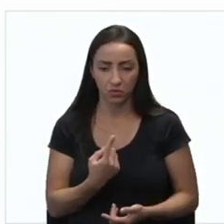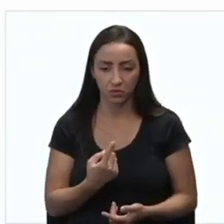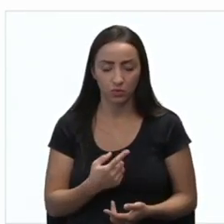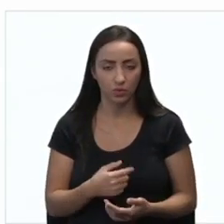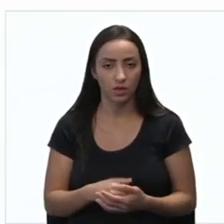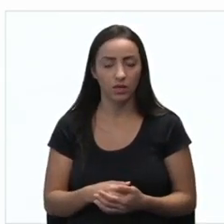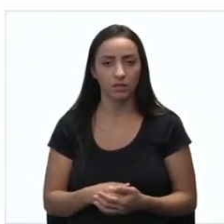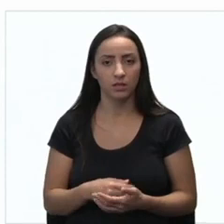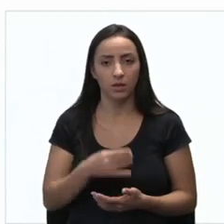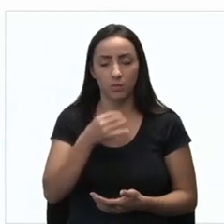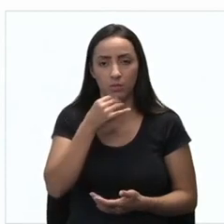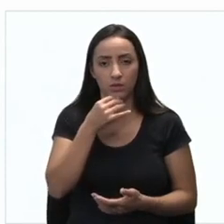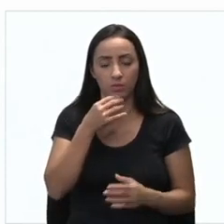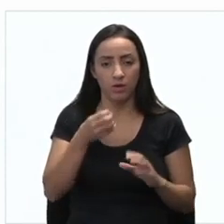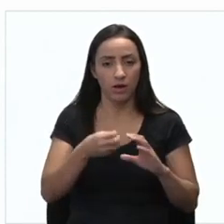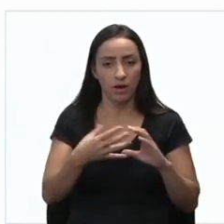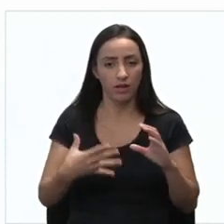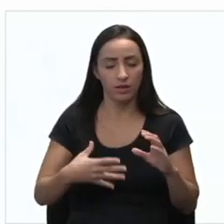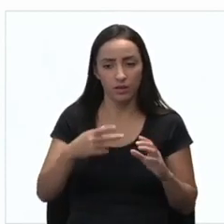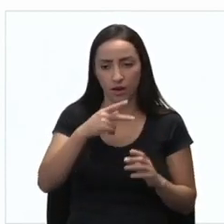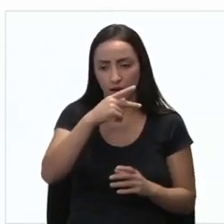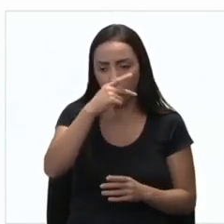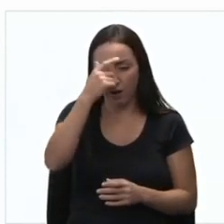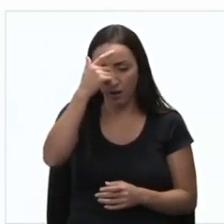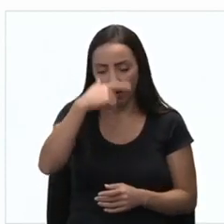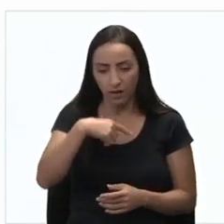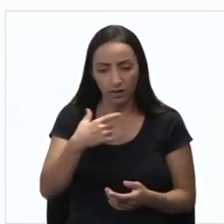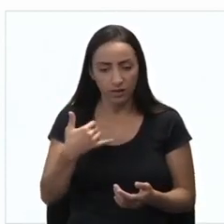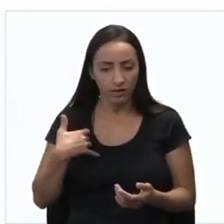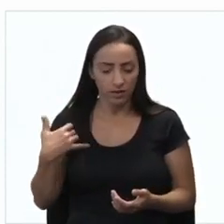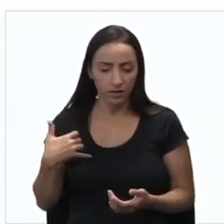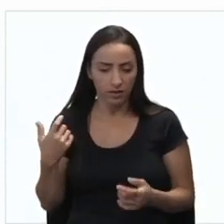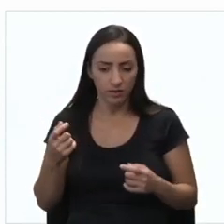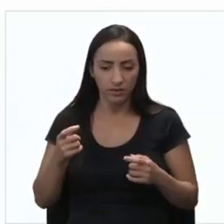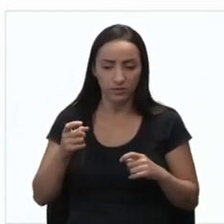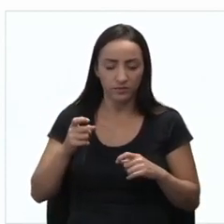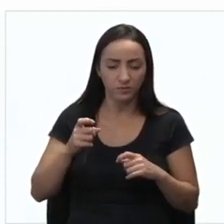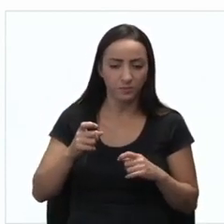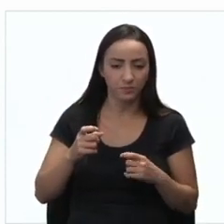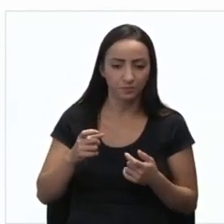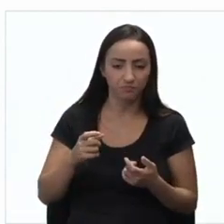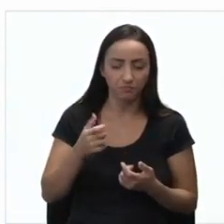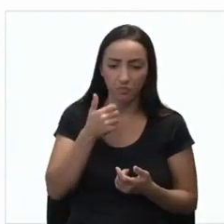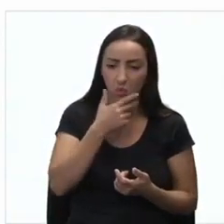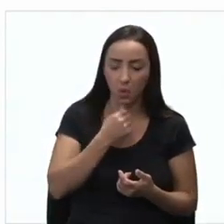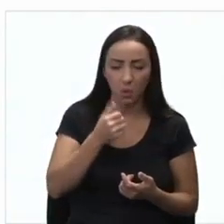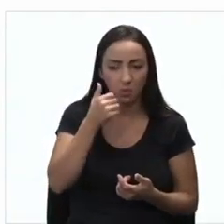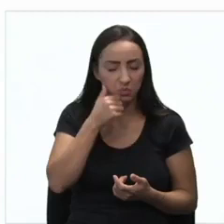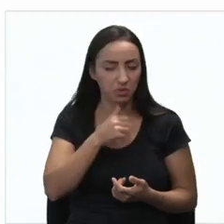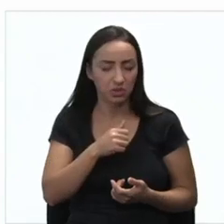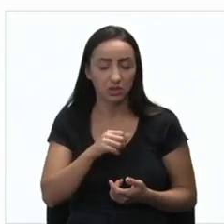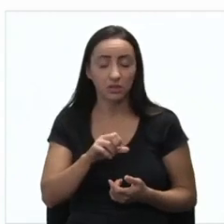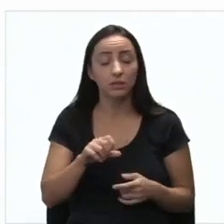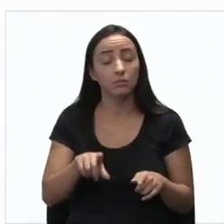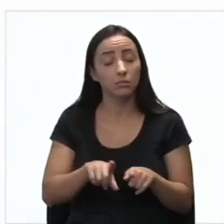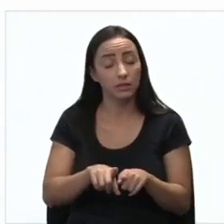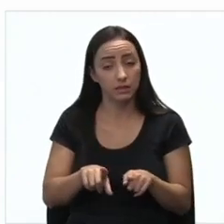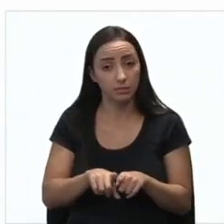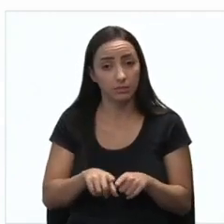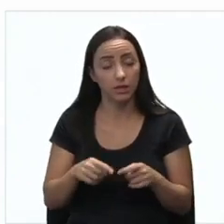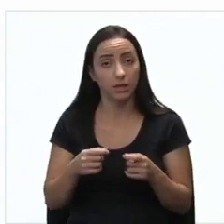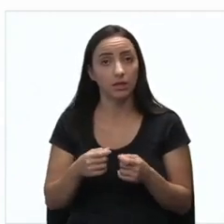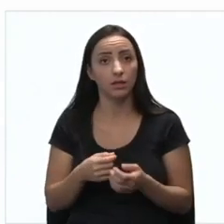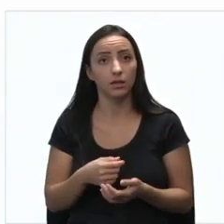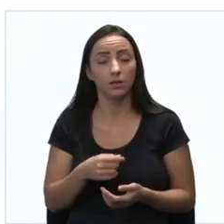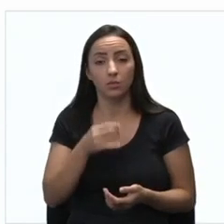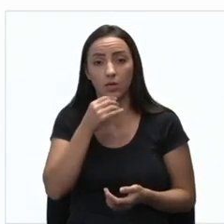individuais, como as características pessoais, de idade, sexo, fatores genéticos, até os macrodeterminantes,